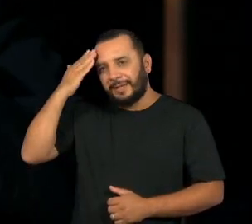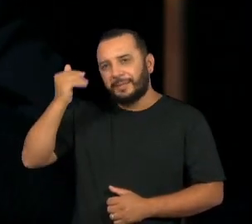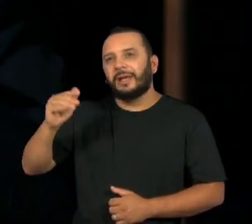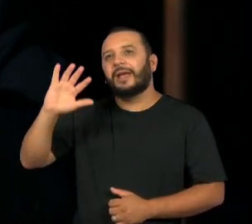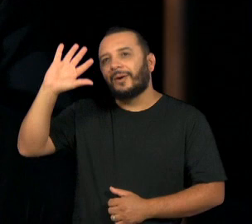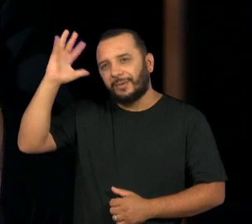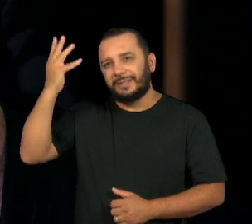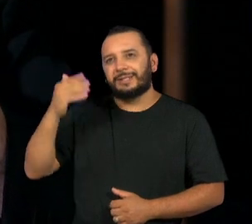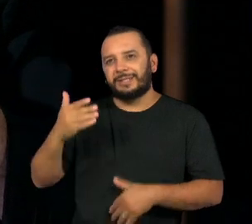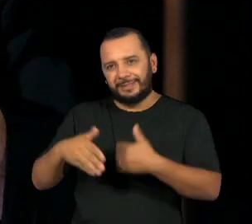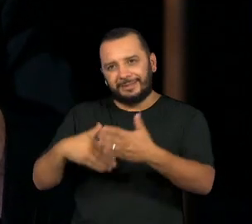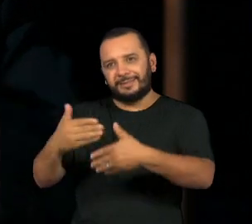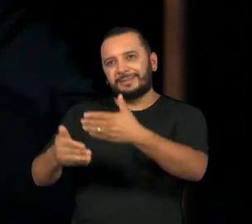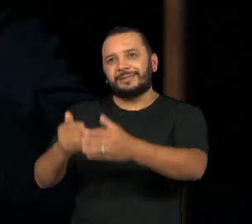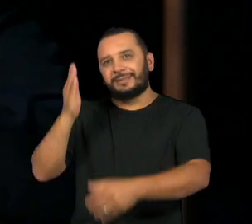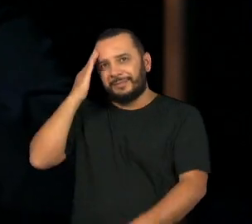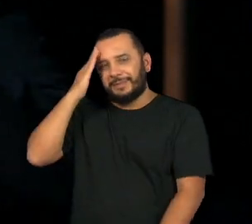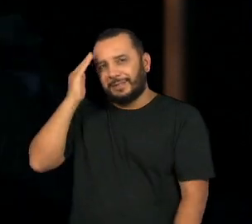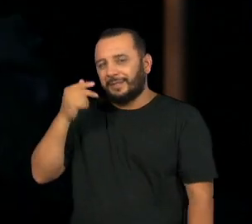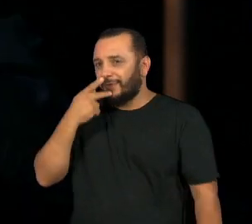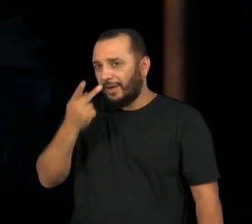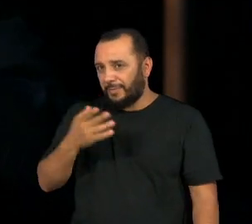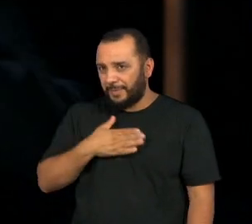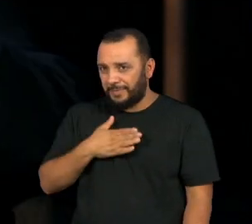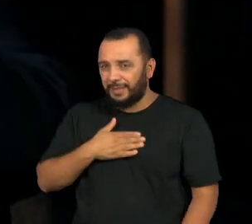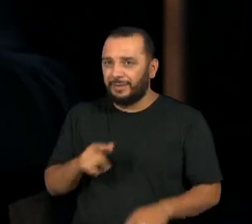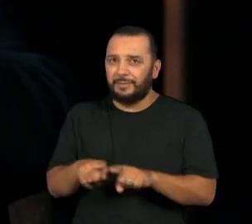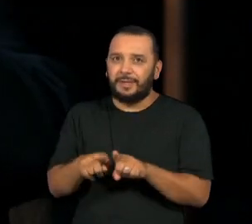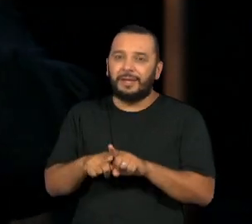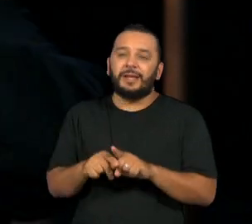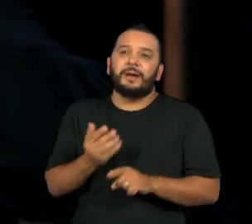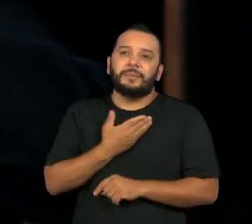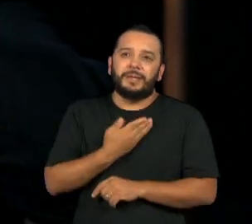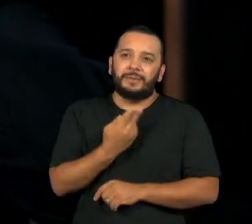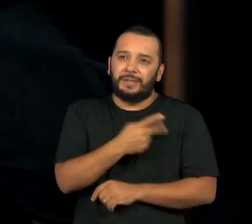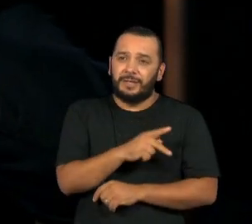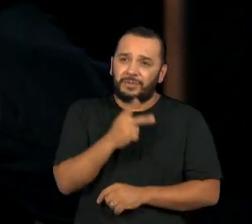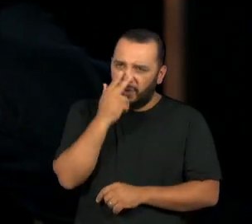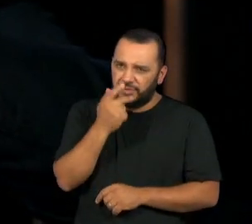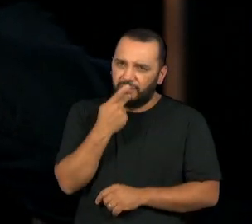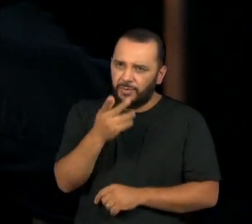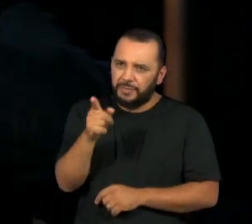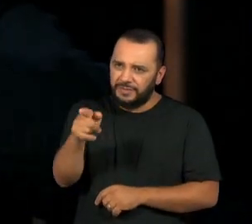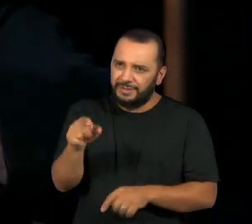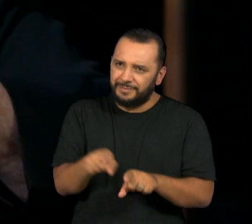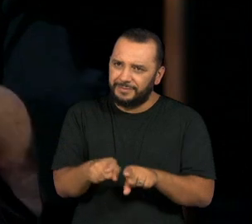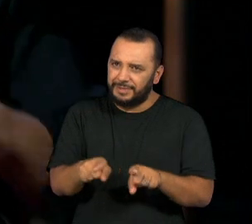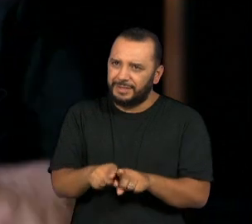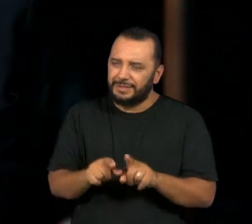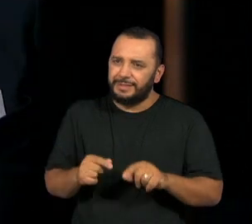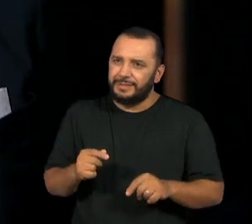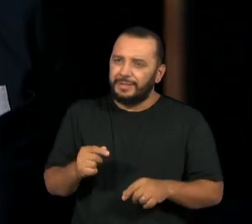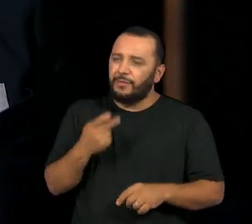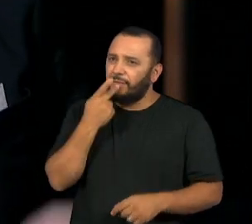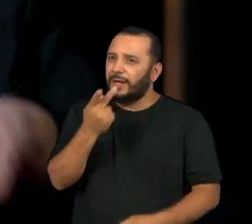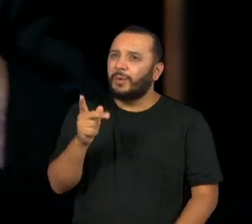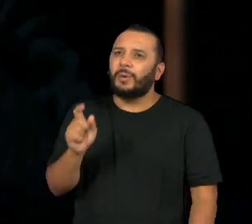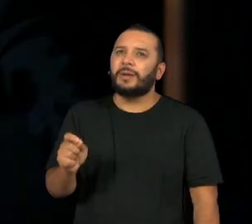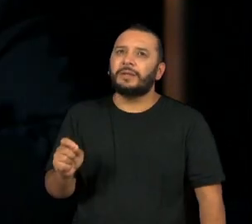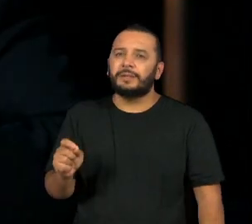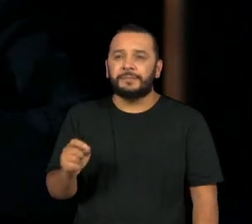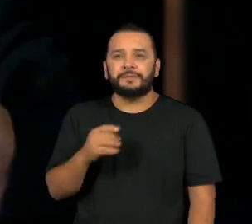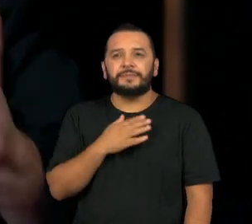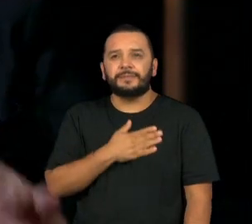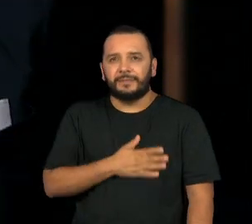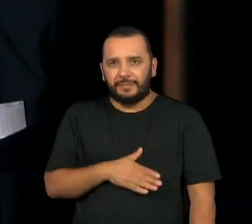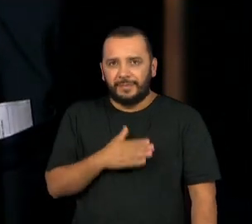várias coisas para mim. Ele falava assim, não só para mim, para os amigos dele, deve ter falado para você também. Ele falava assim,